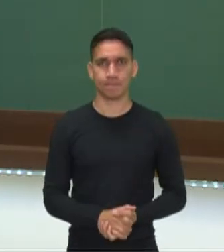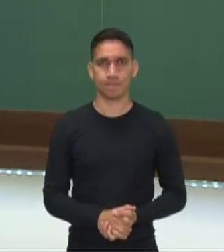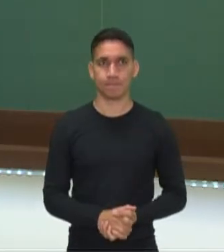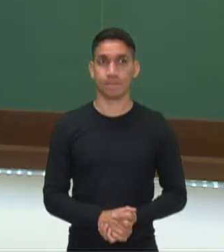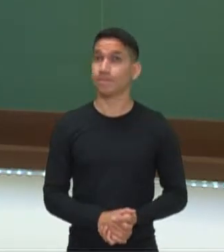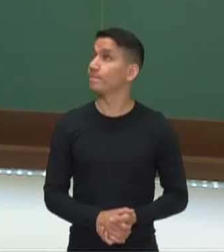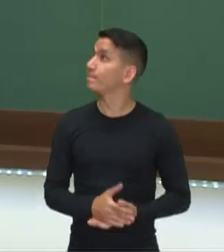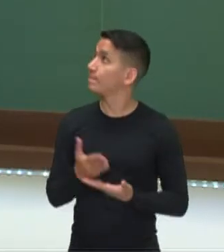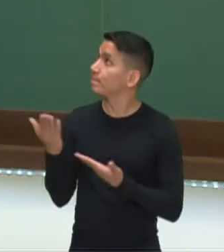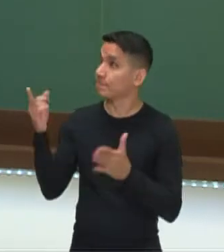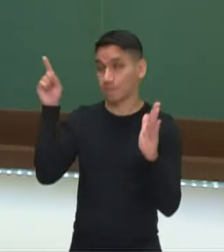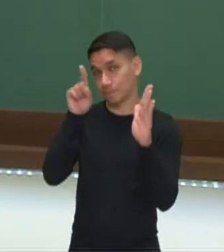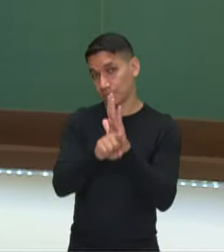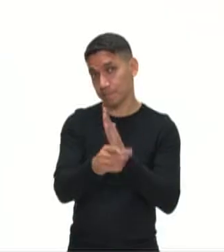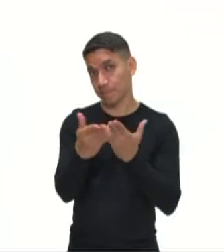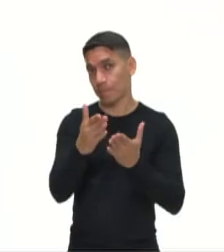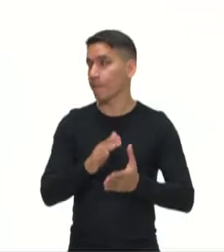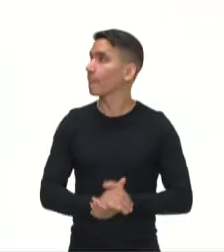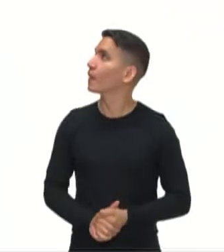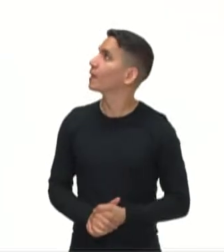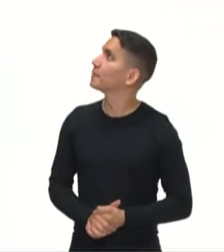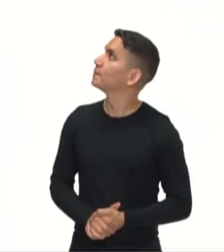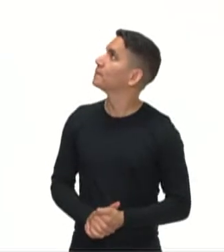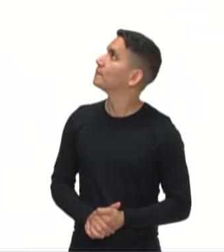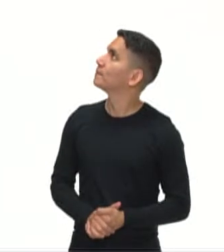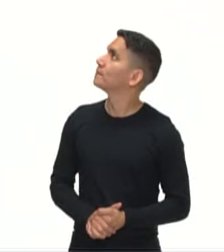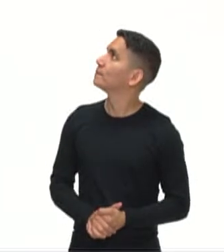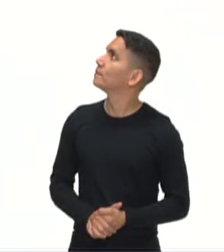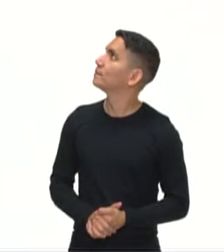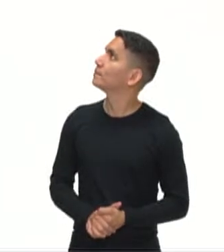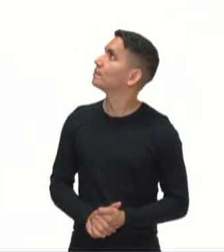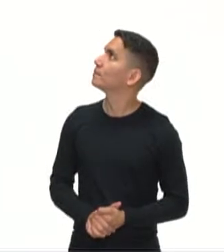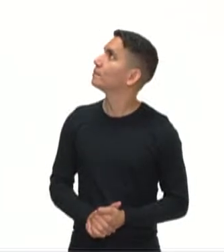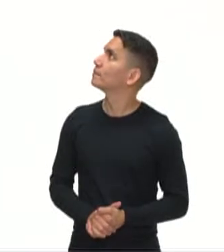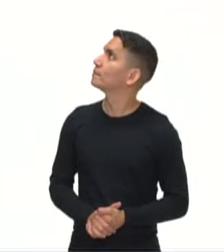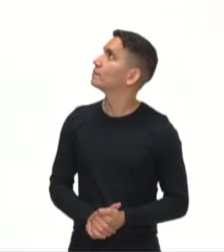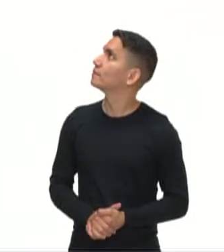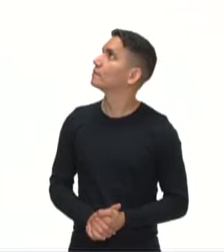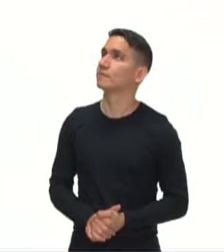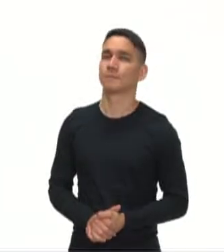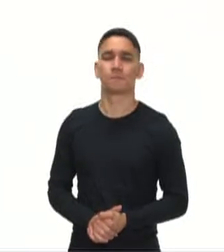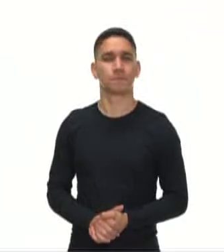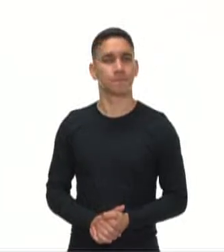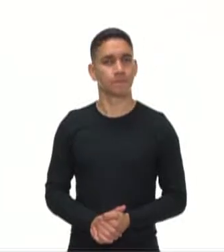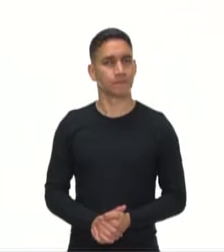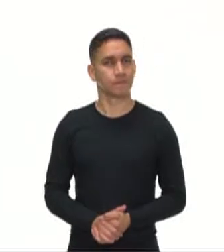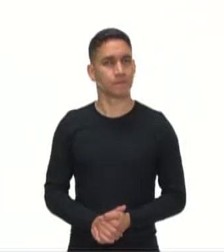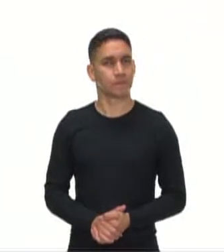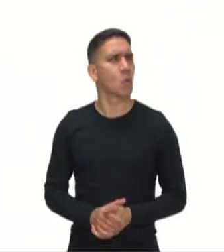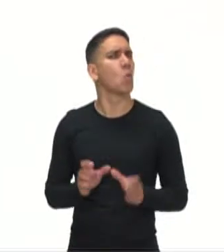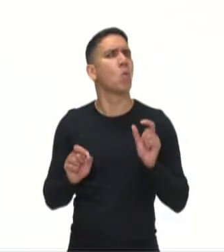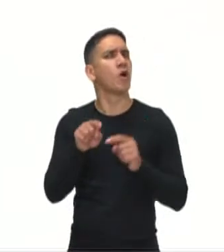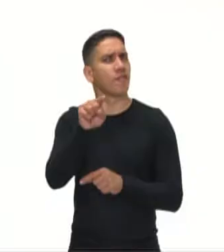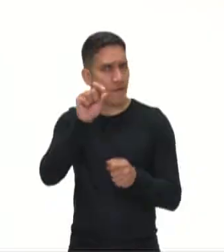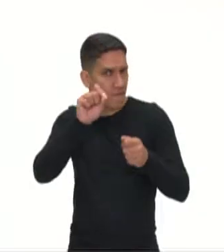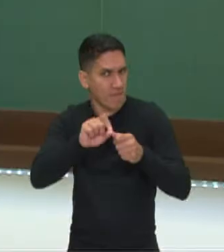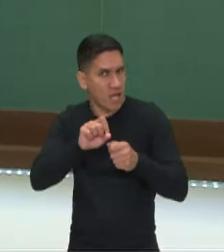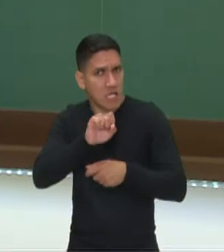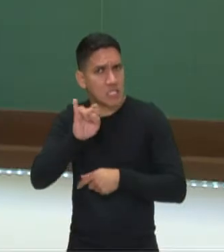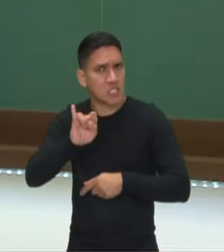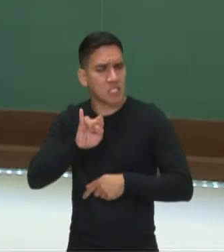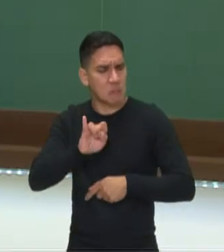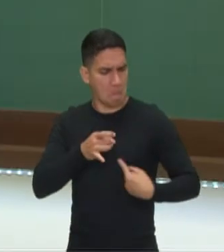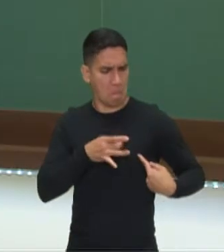E tem uma pergunta aqui. What would you do if you weren't afraid? O que você faria se você